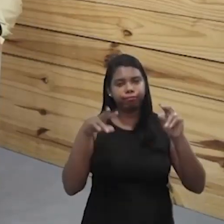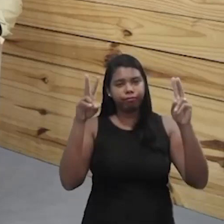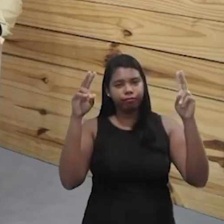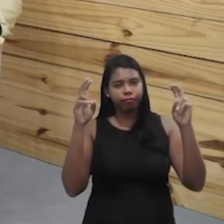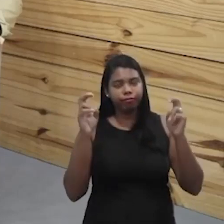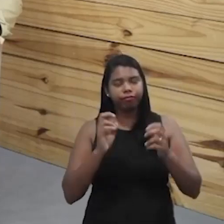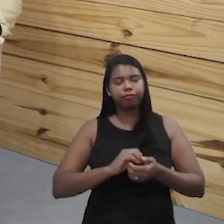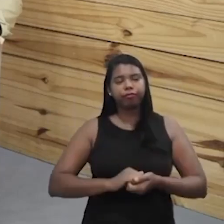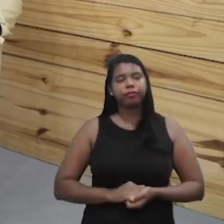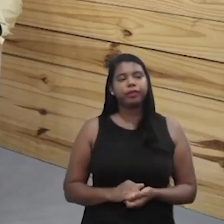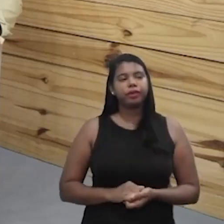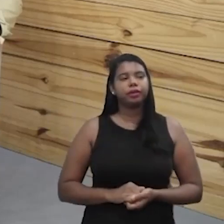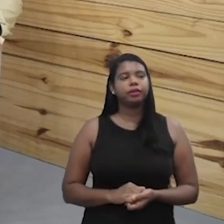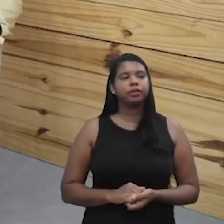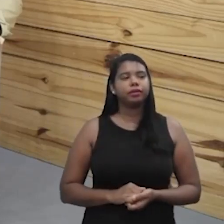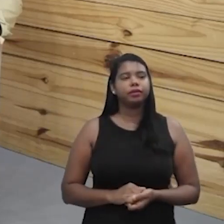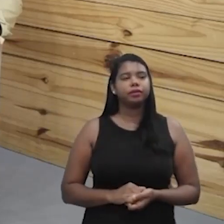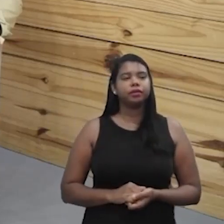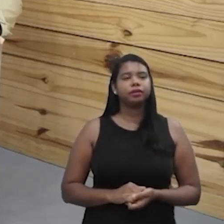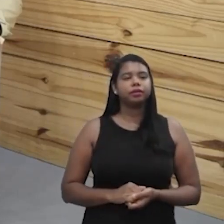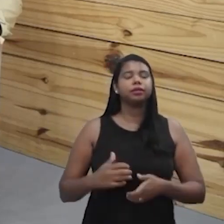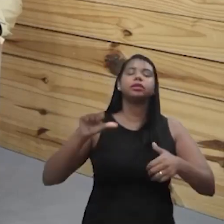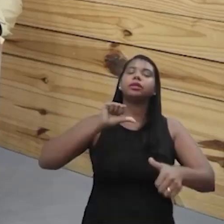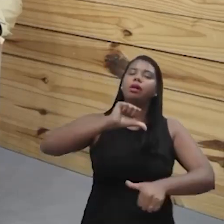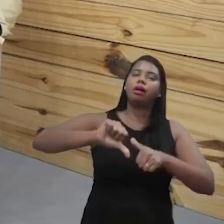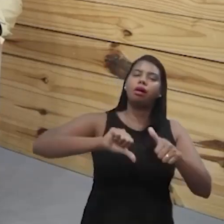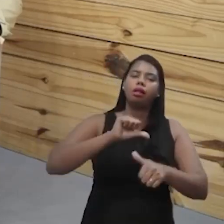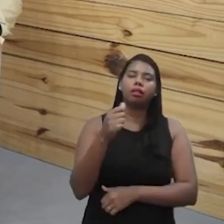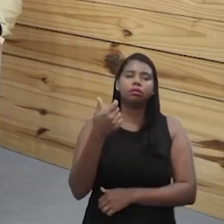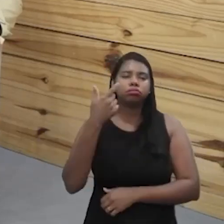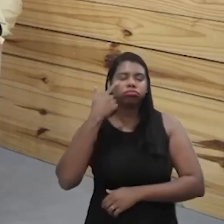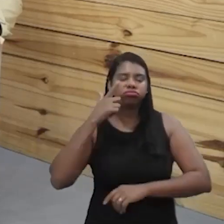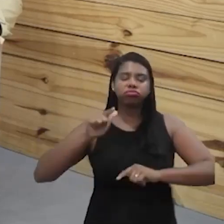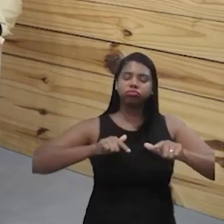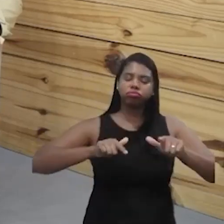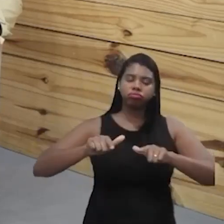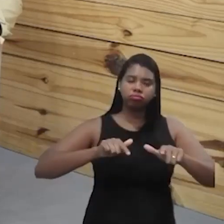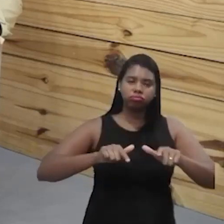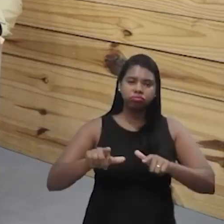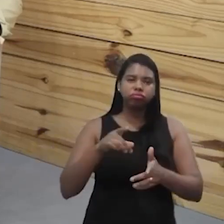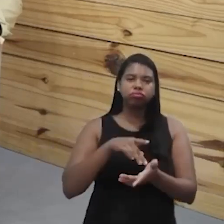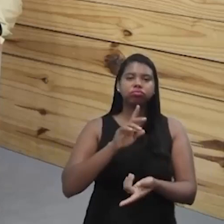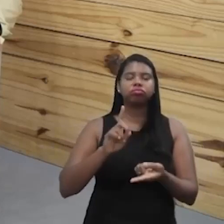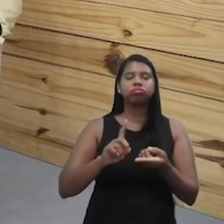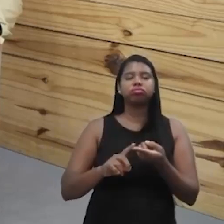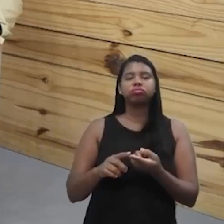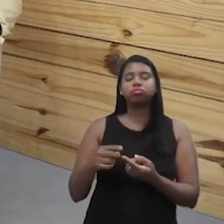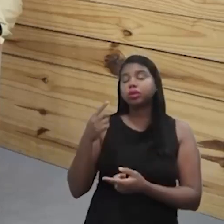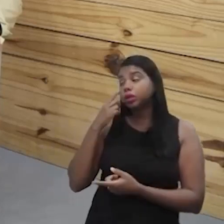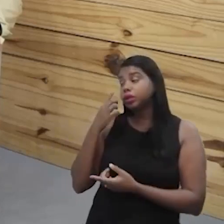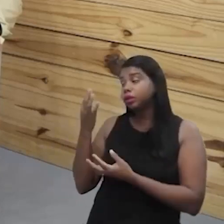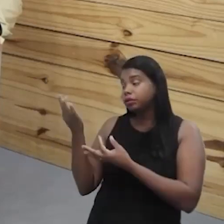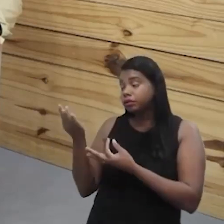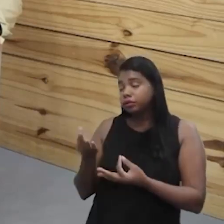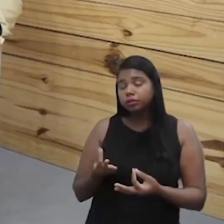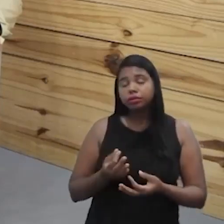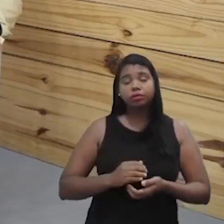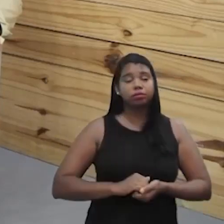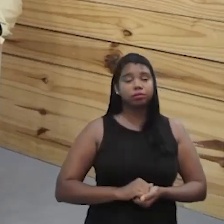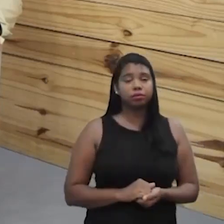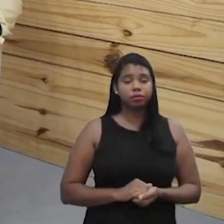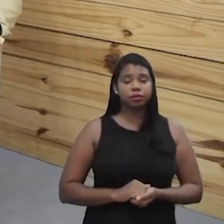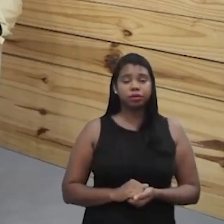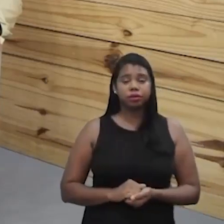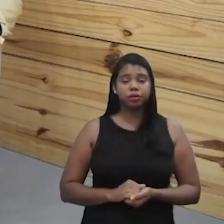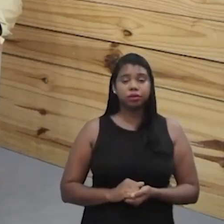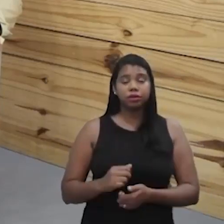Então, quando a gente vê essa mudança de mercado, essa alteração, o que é que o senhor enxerga no